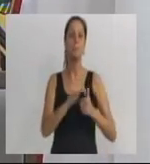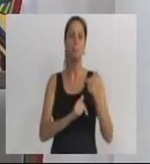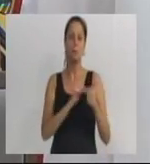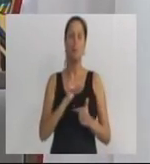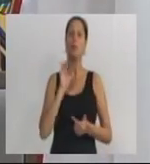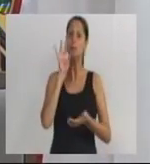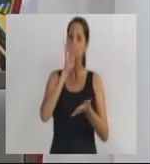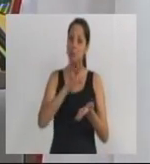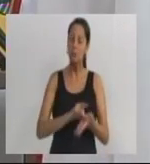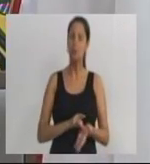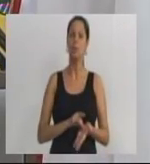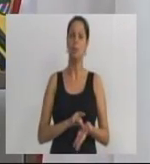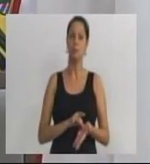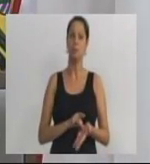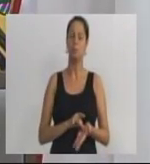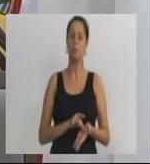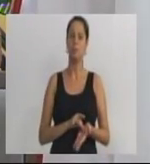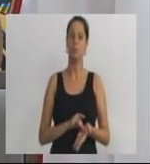realmente, isso